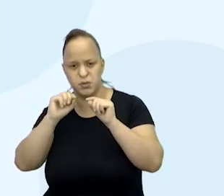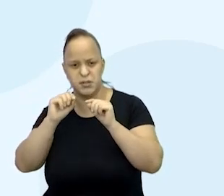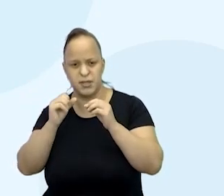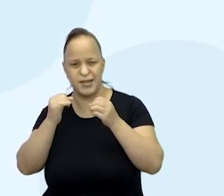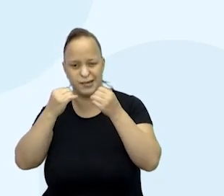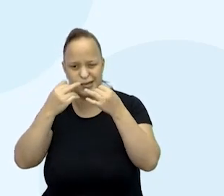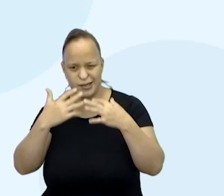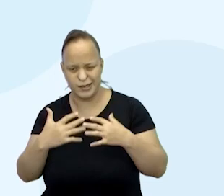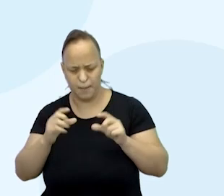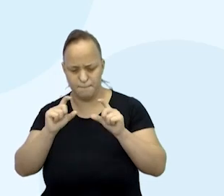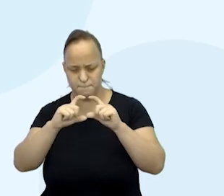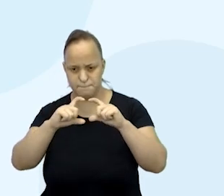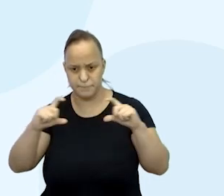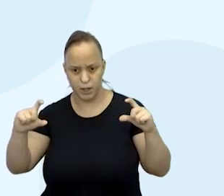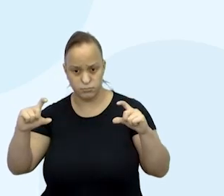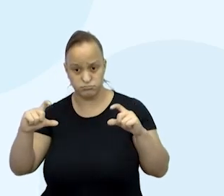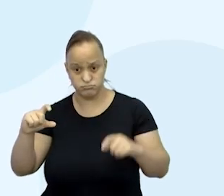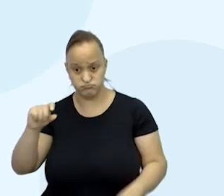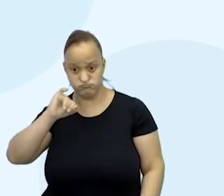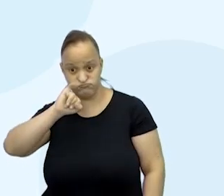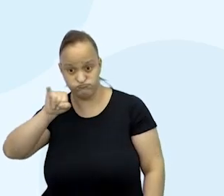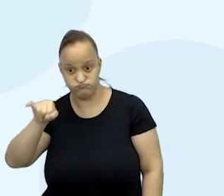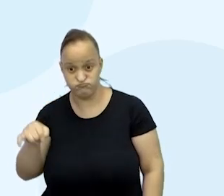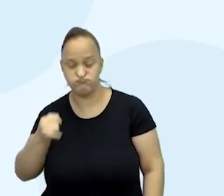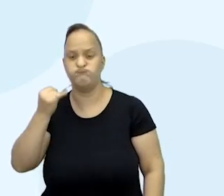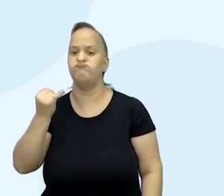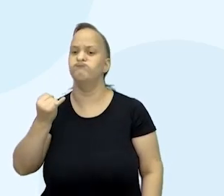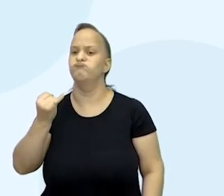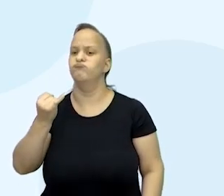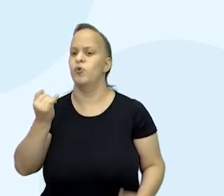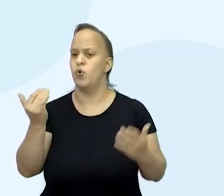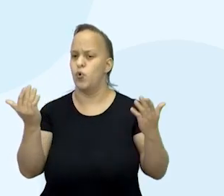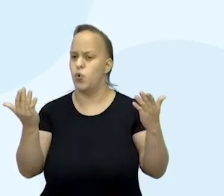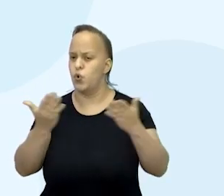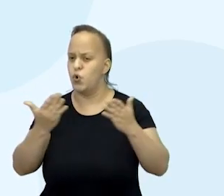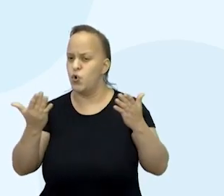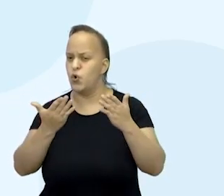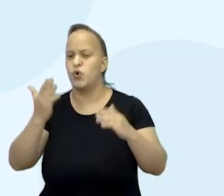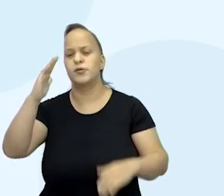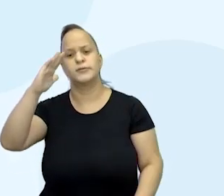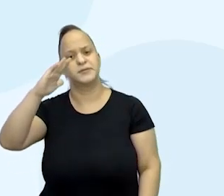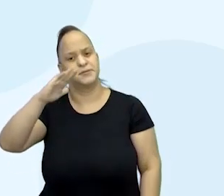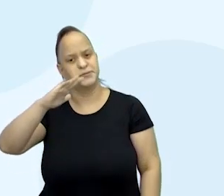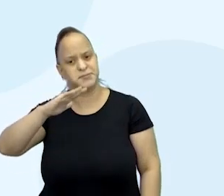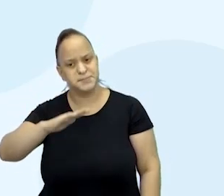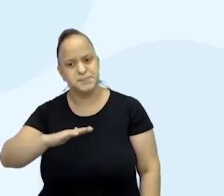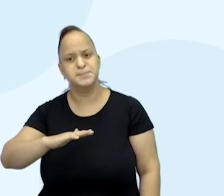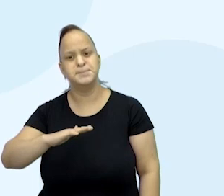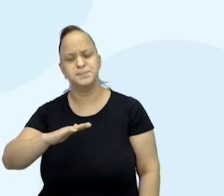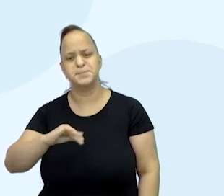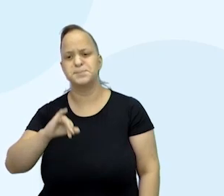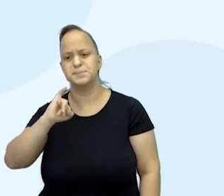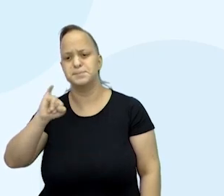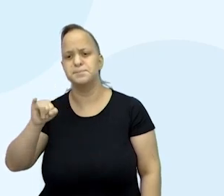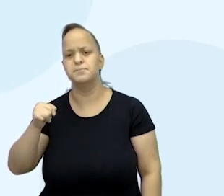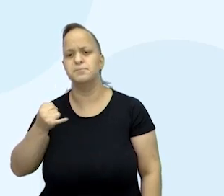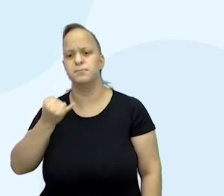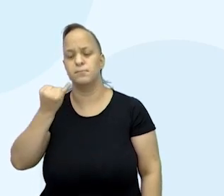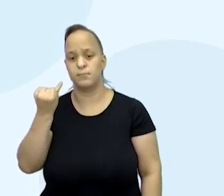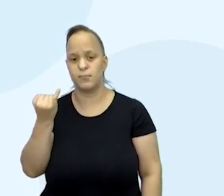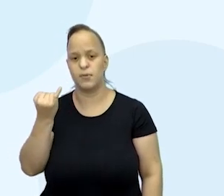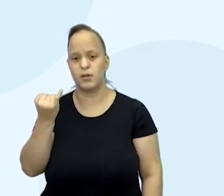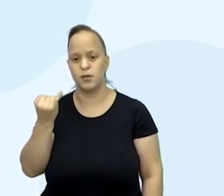tá? Aproveite a tarde de hoje. Aí diz o seguinte: além de fazer